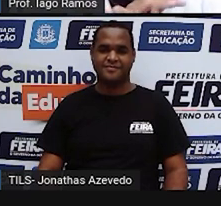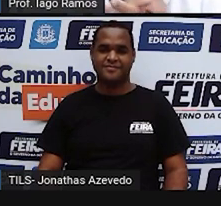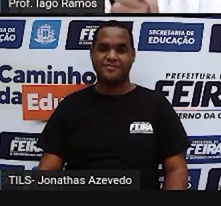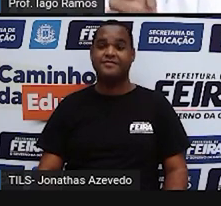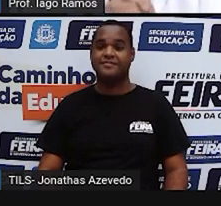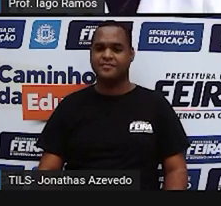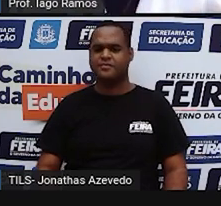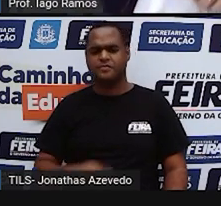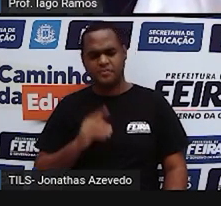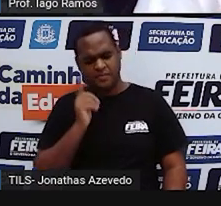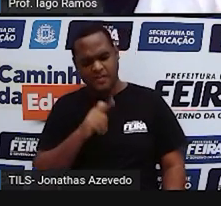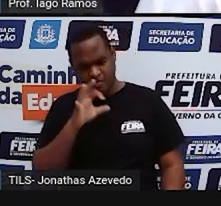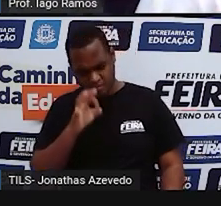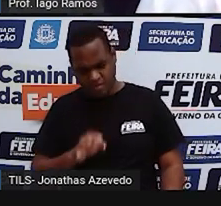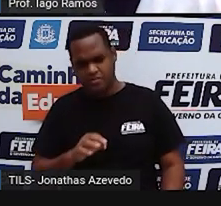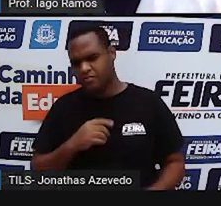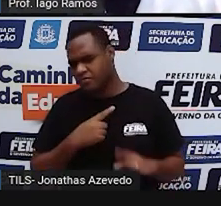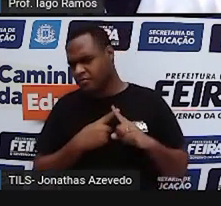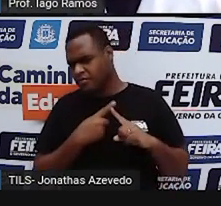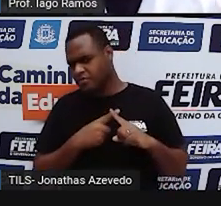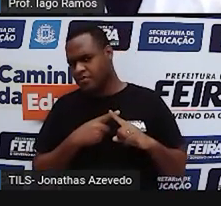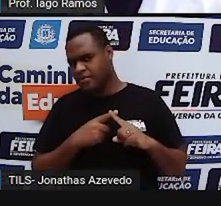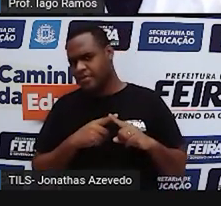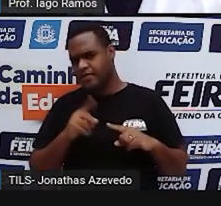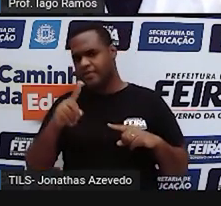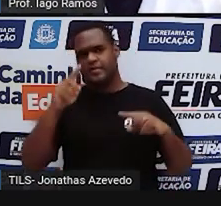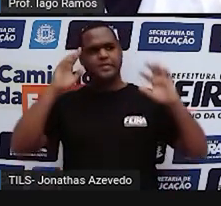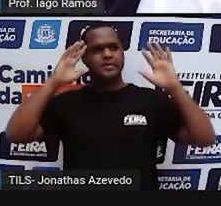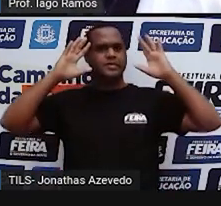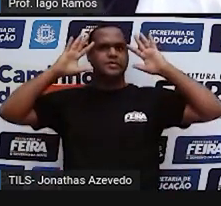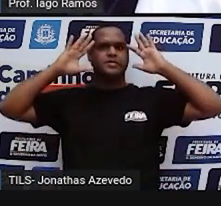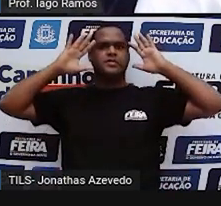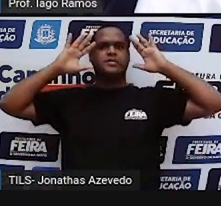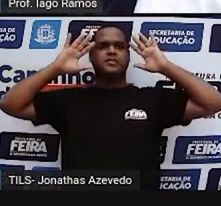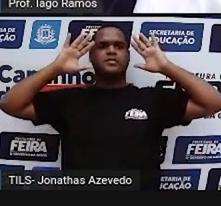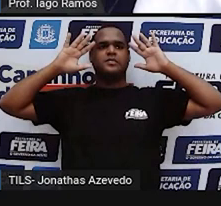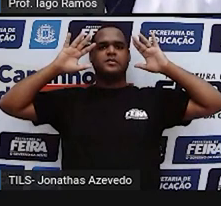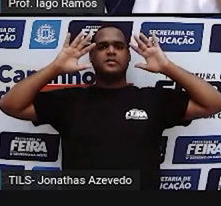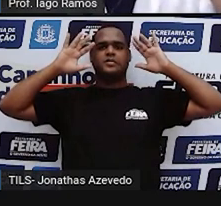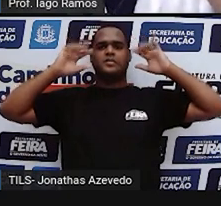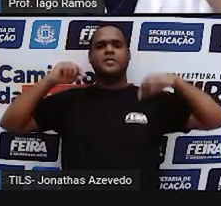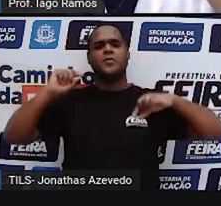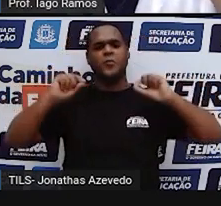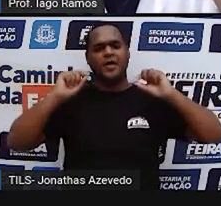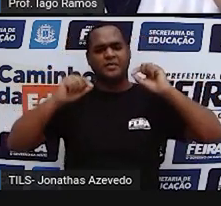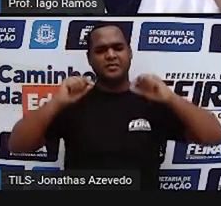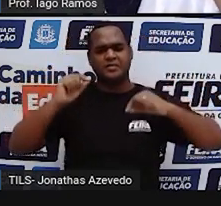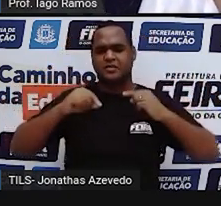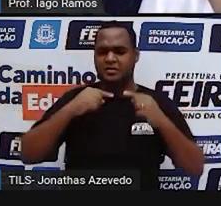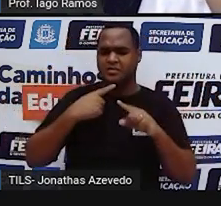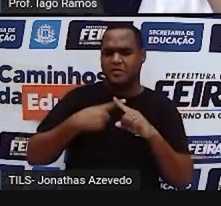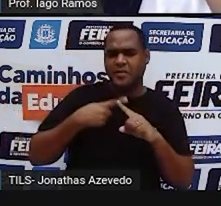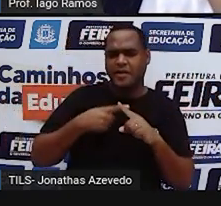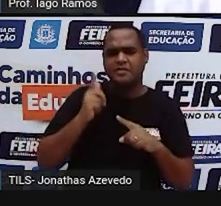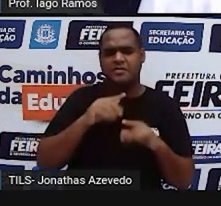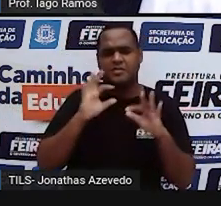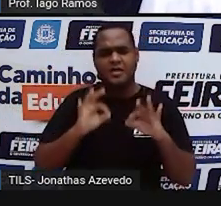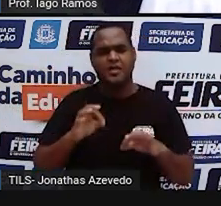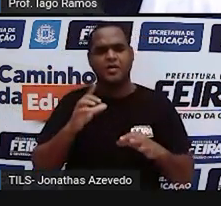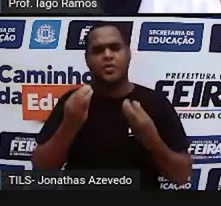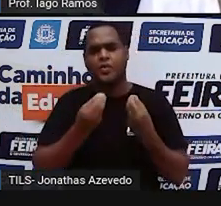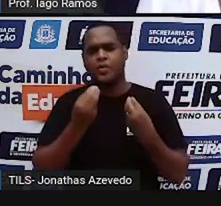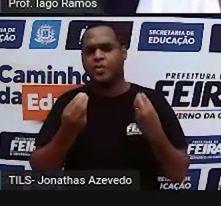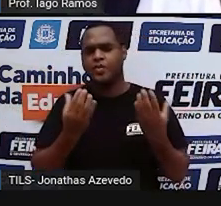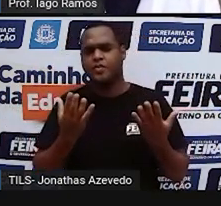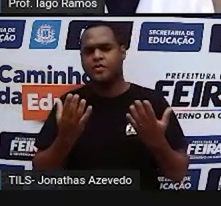E por que que dá certo você deve estar com esse negócio aí martelando na sua cabeça né porque que isso dá certo Professor